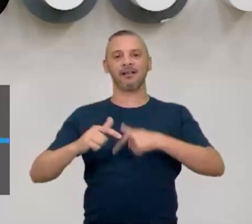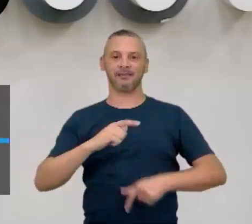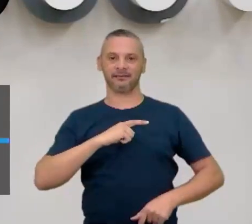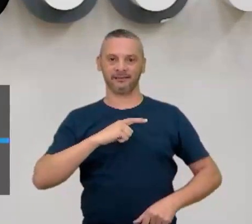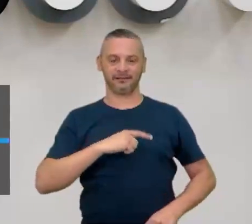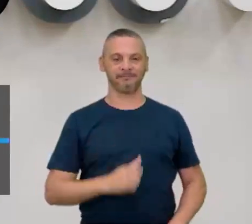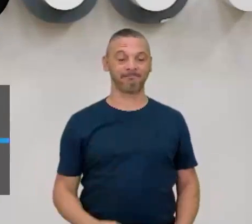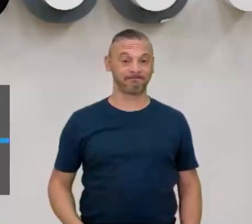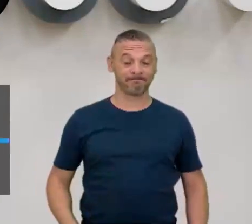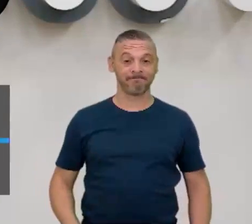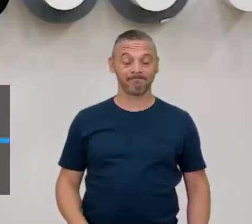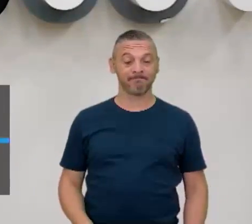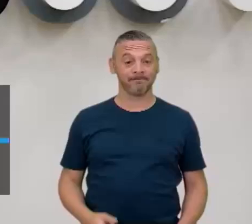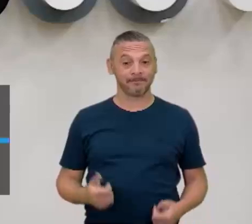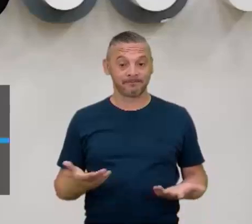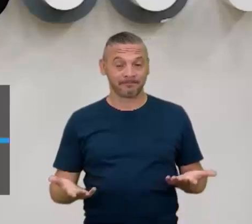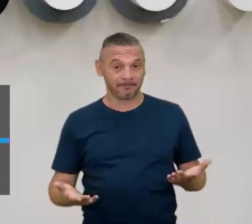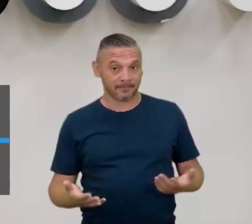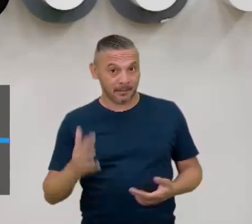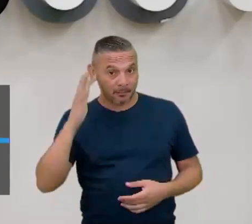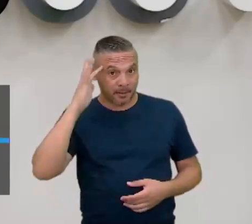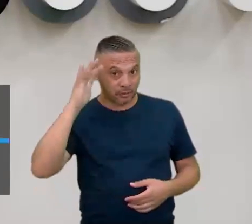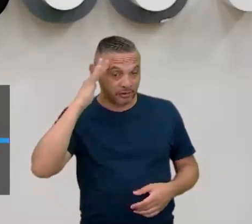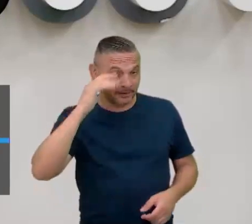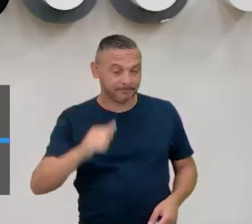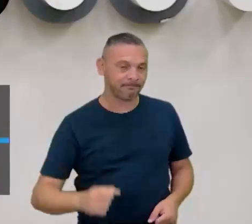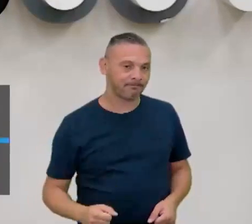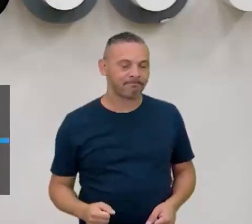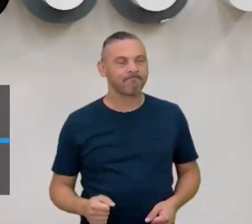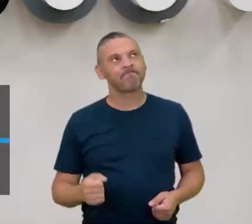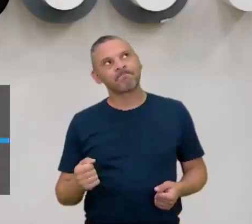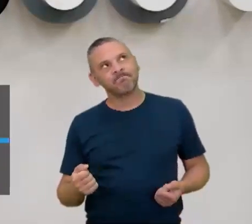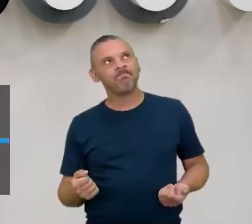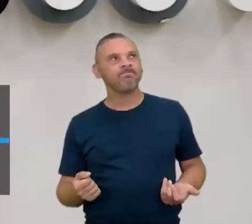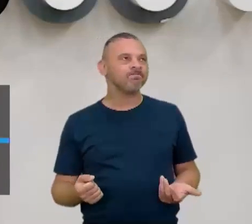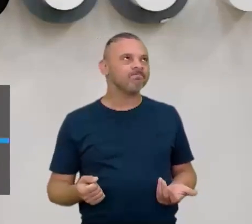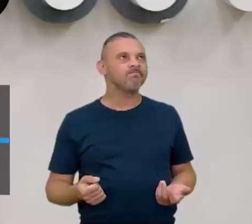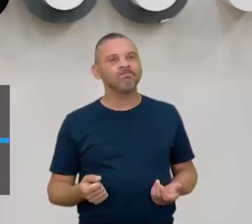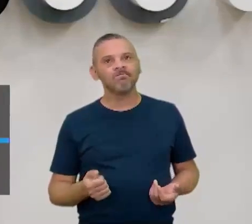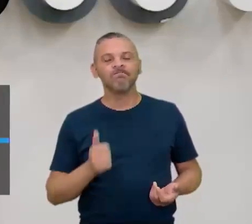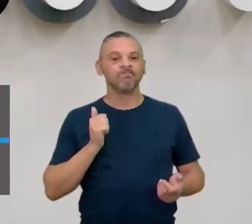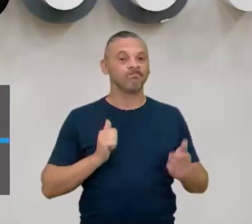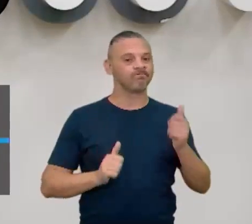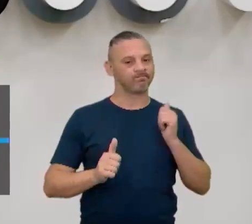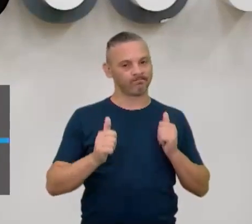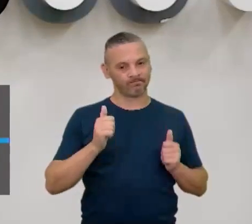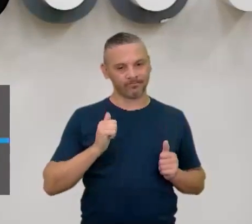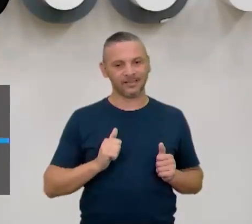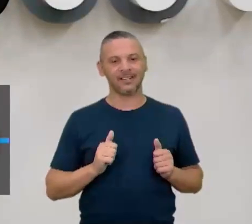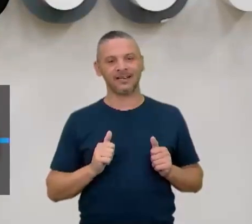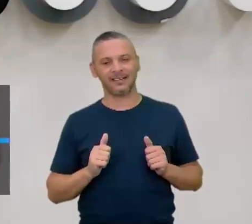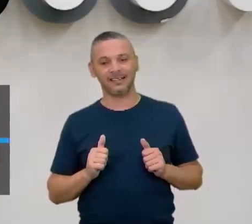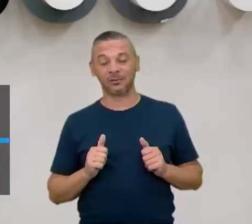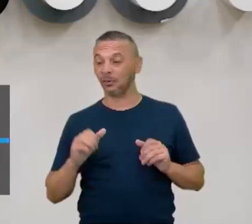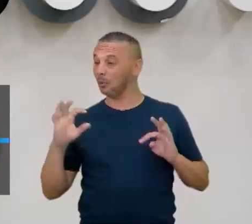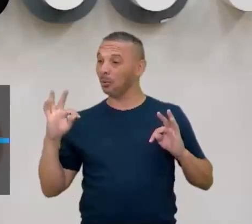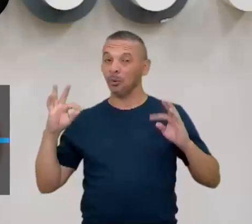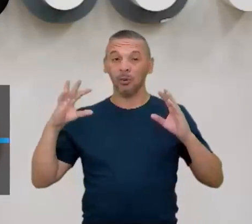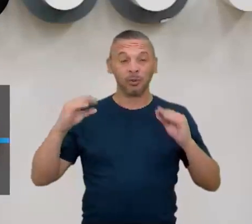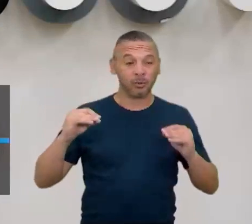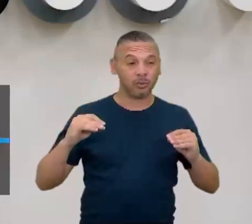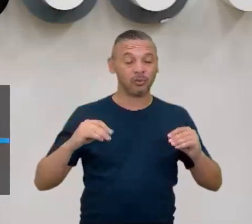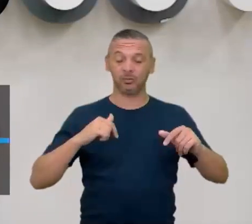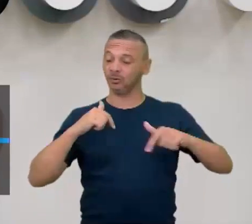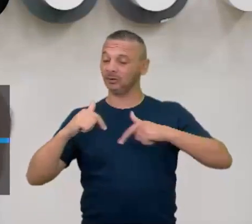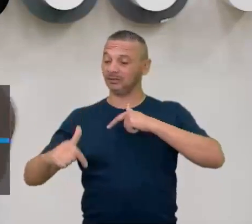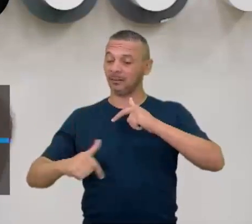Então imagina só eu pensar, tudo bem que ator, quem conhece a vida de ator sabe que ator às vezes faz tudo, né?